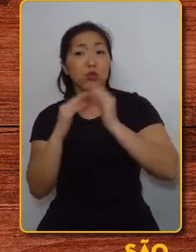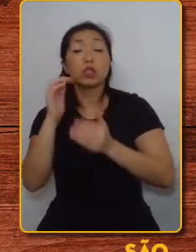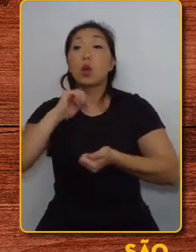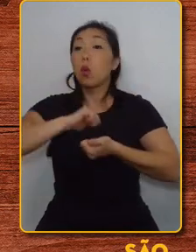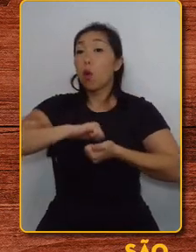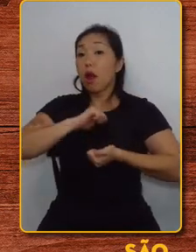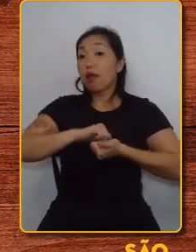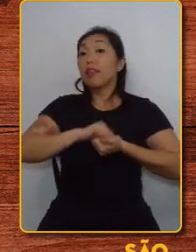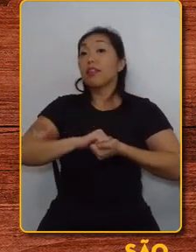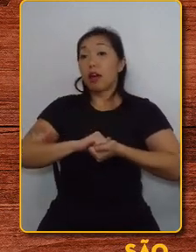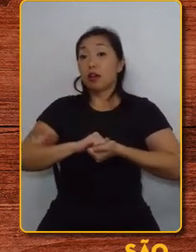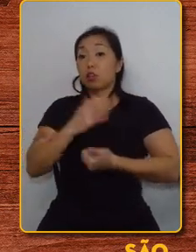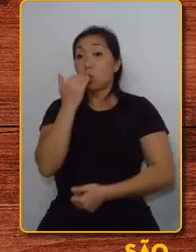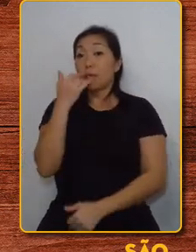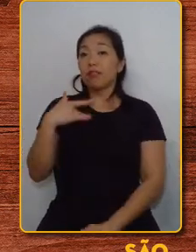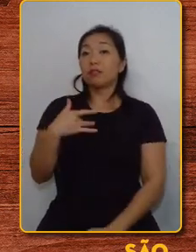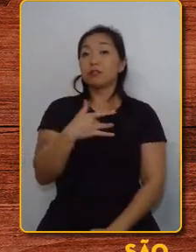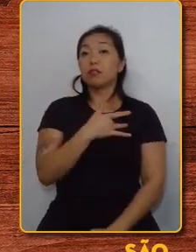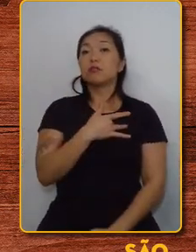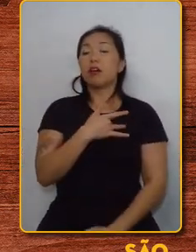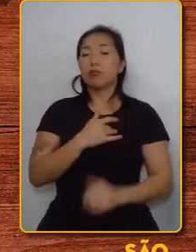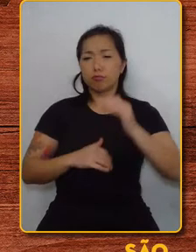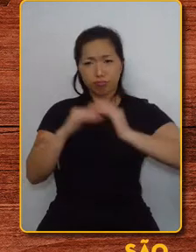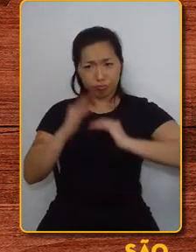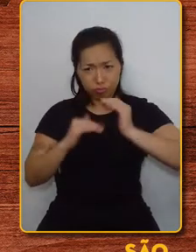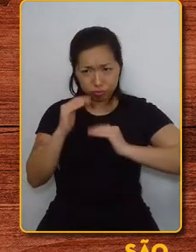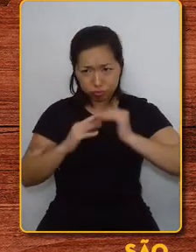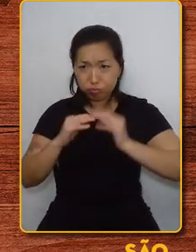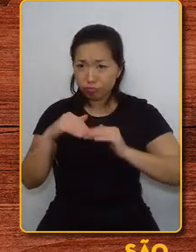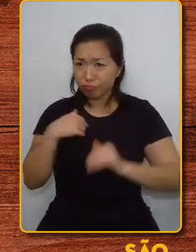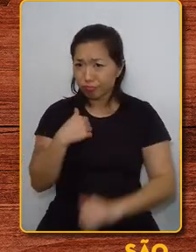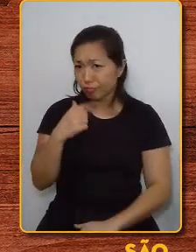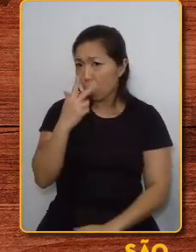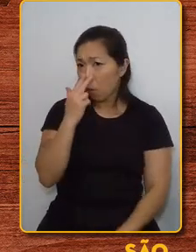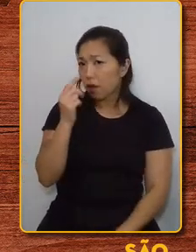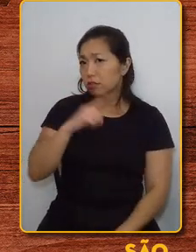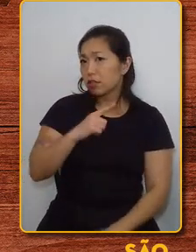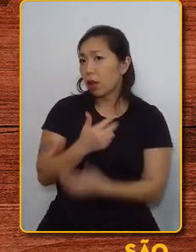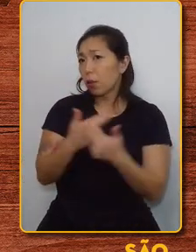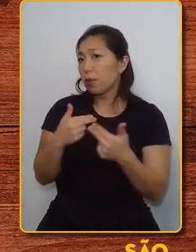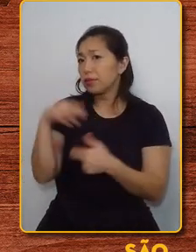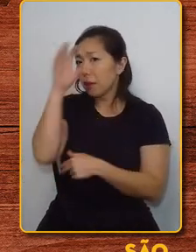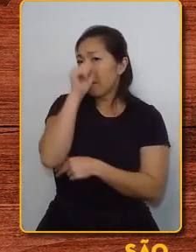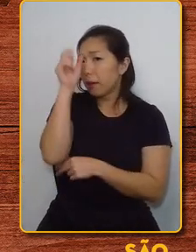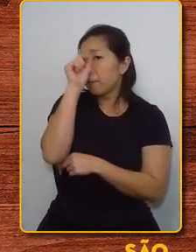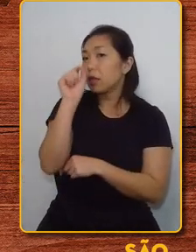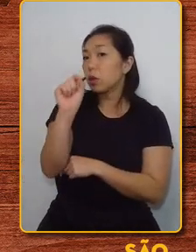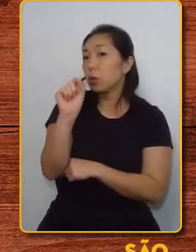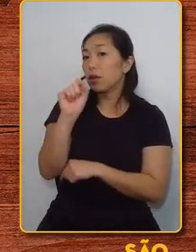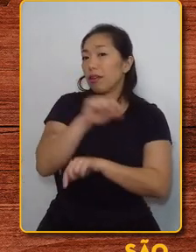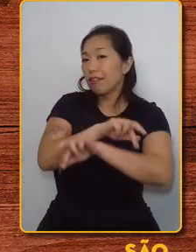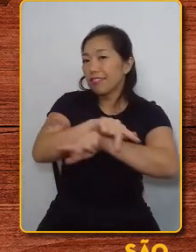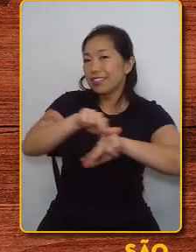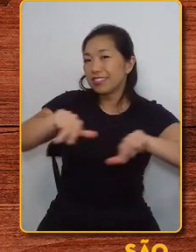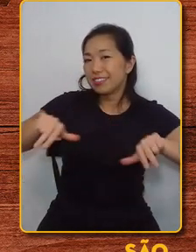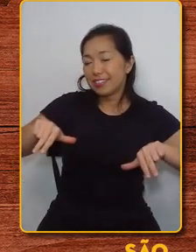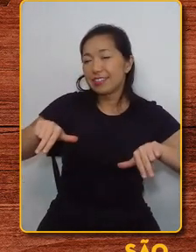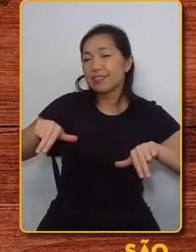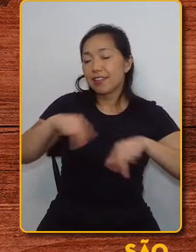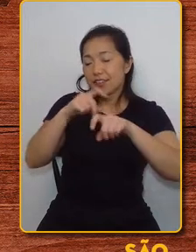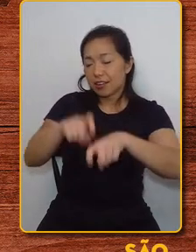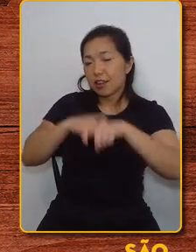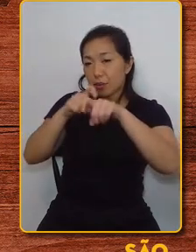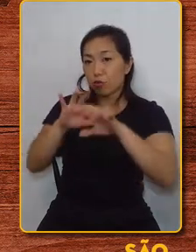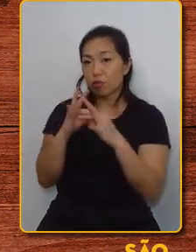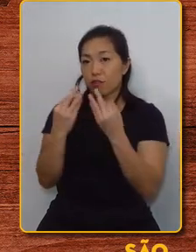produzir comida saudável, né? Coisa que tem, acho que tem muito a aprender com a nossa diversidade, da agricultura familiar